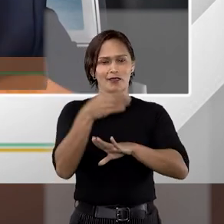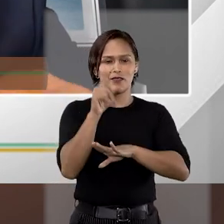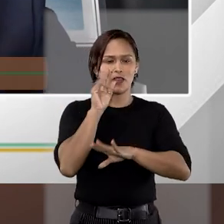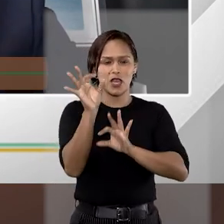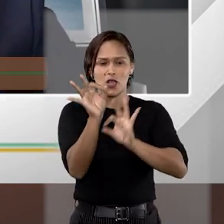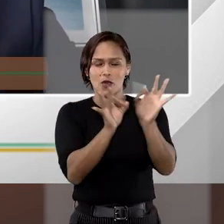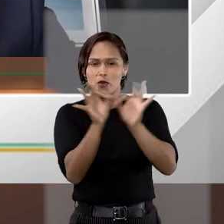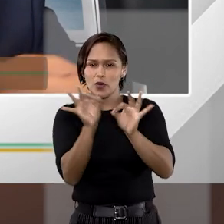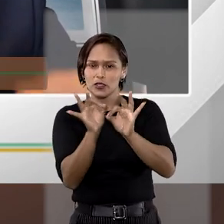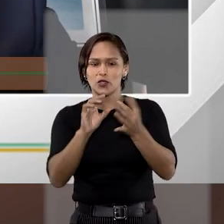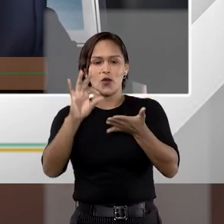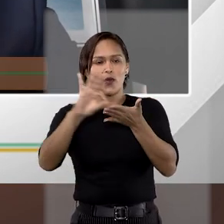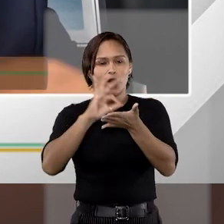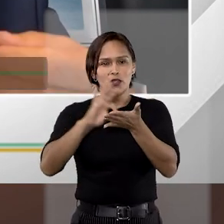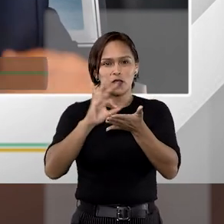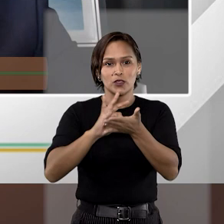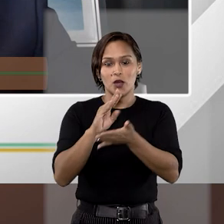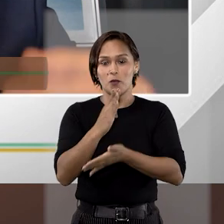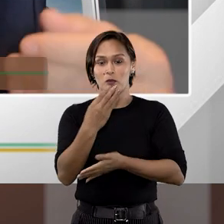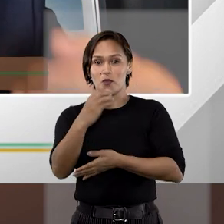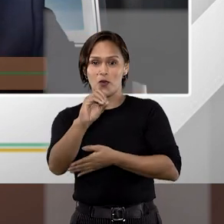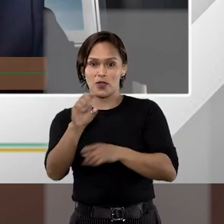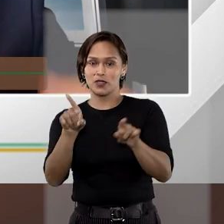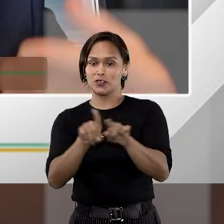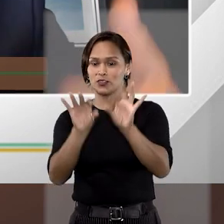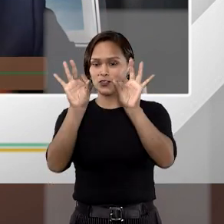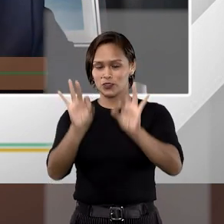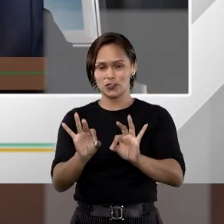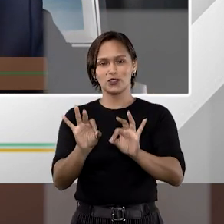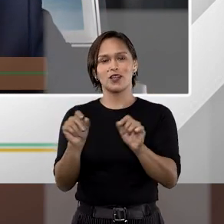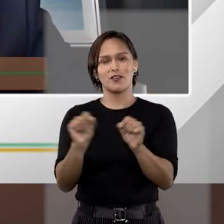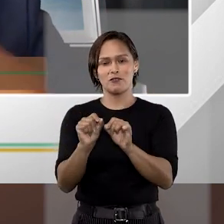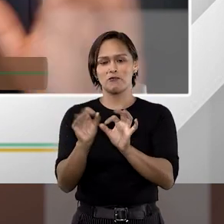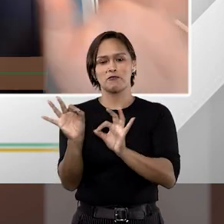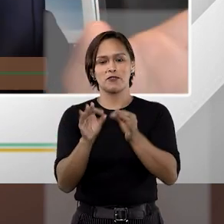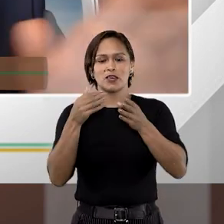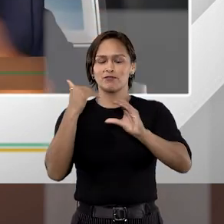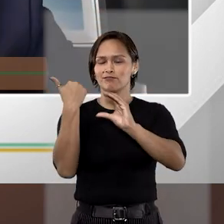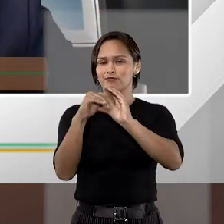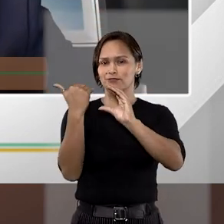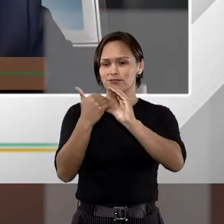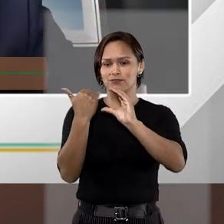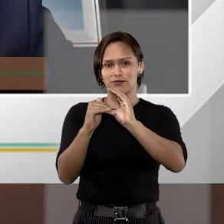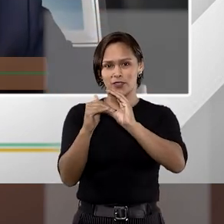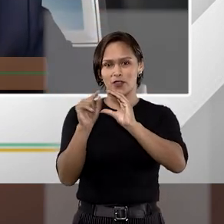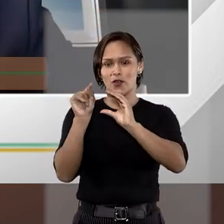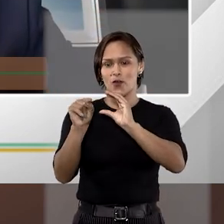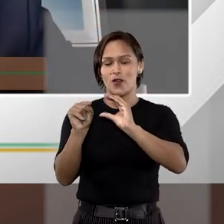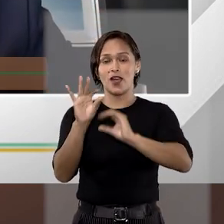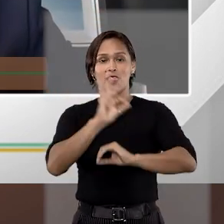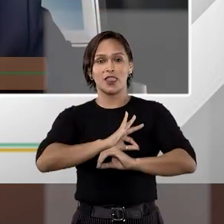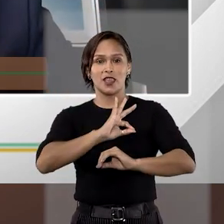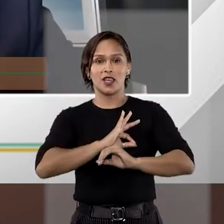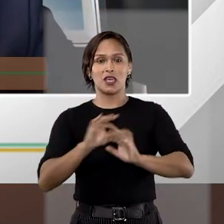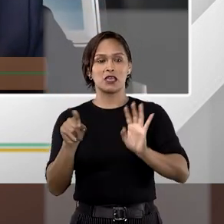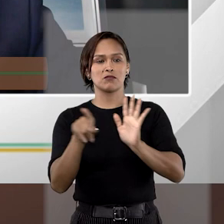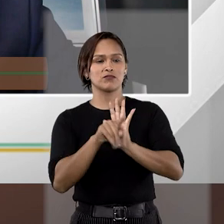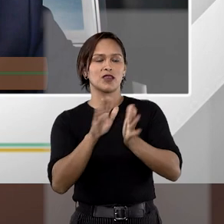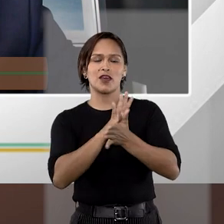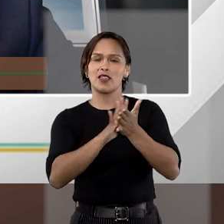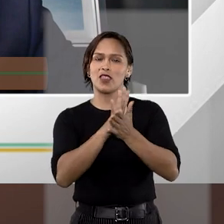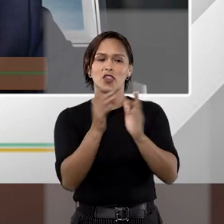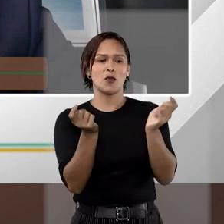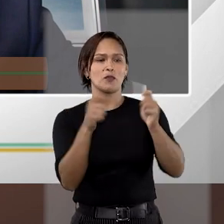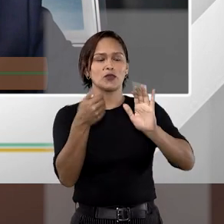a o ajuste anotação boletim de ocorrência desse fato e já mandou a agregação de polícia